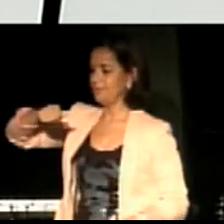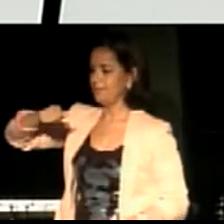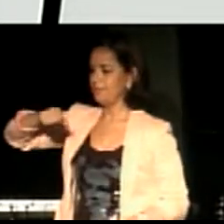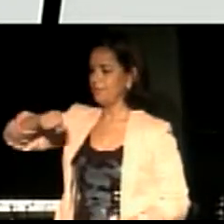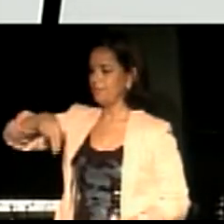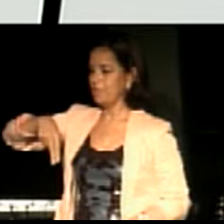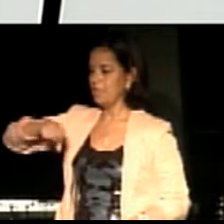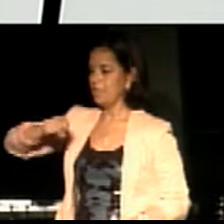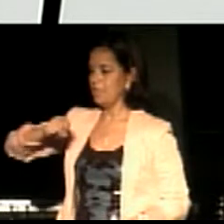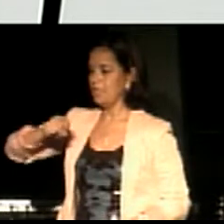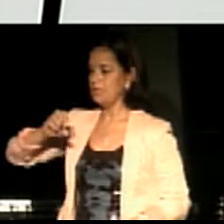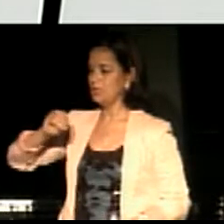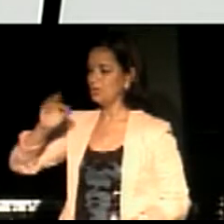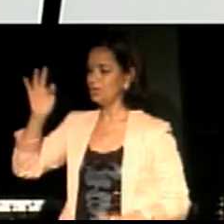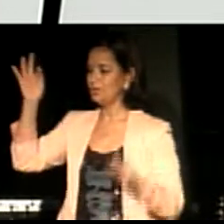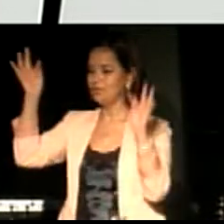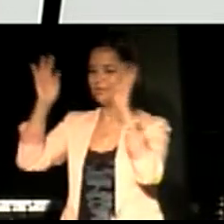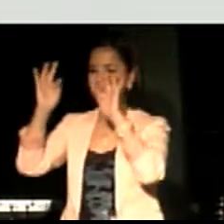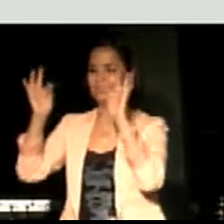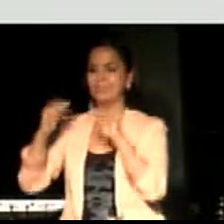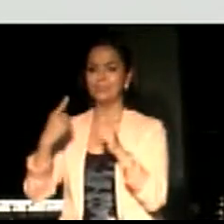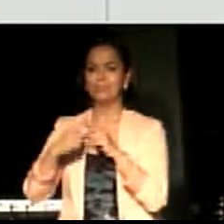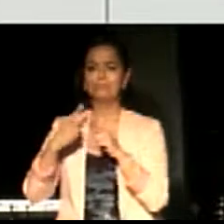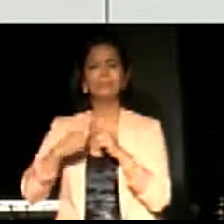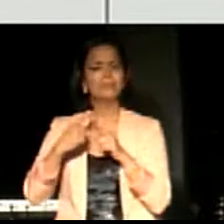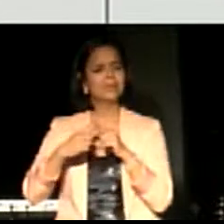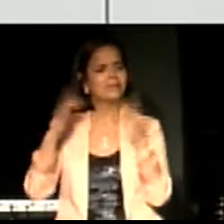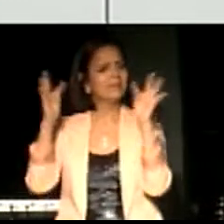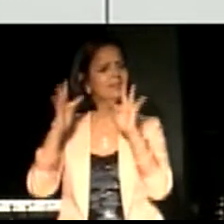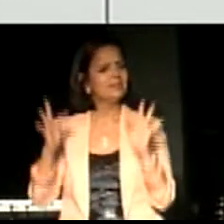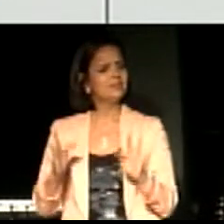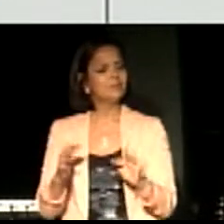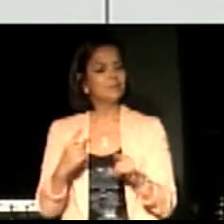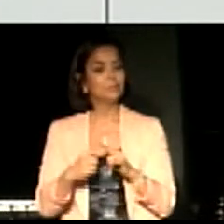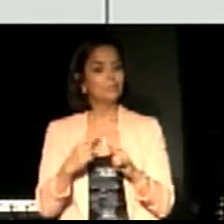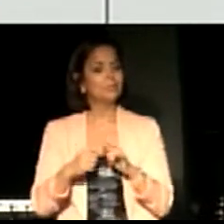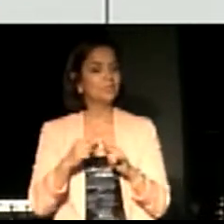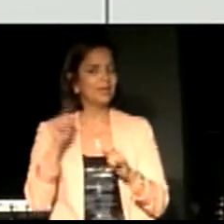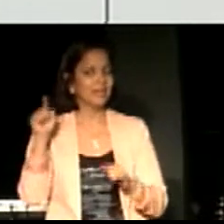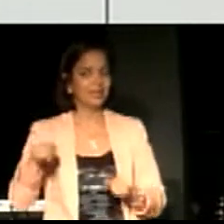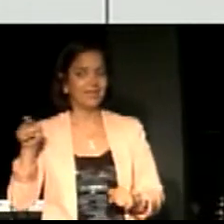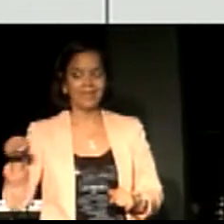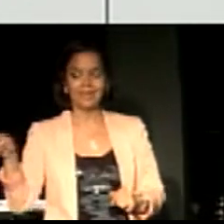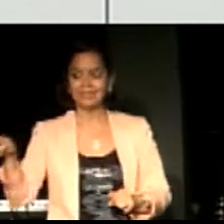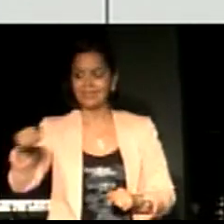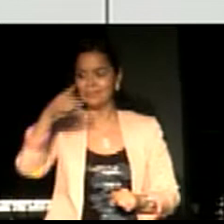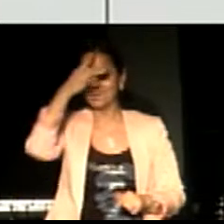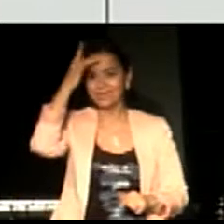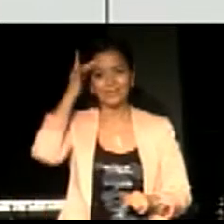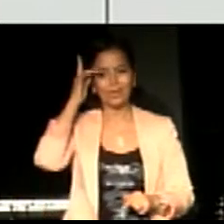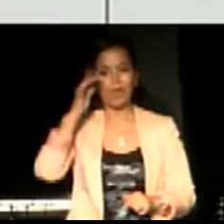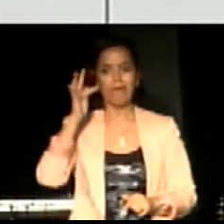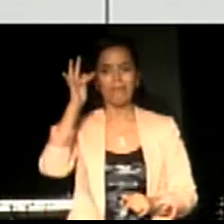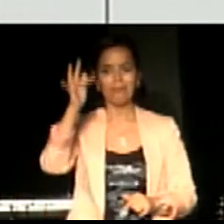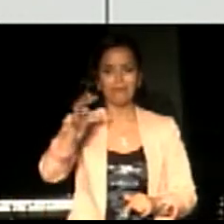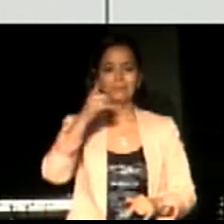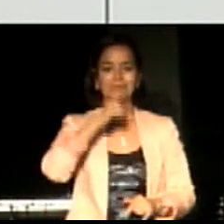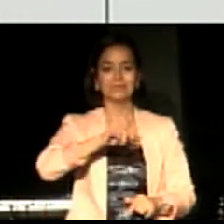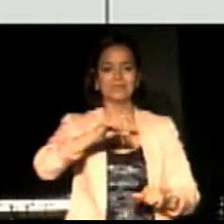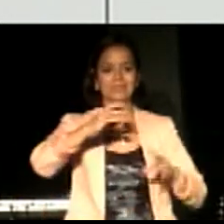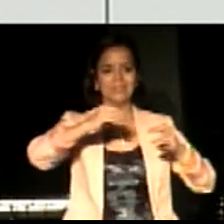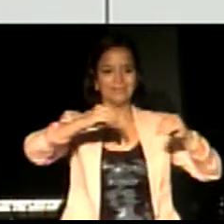bem-aventurados, felizes os mansos. Por que são felizes os mansos? Porque eles herdarão a